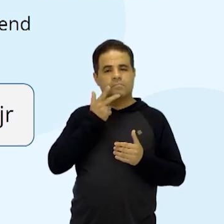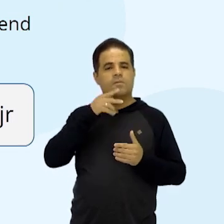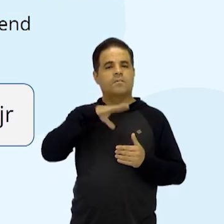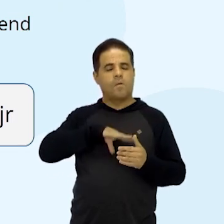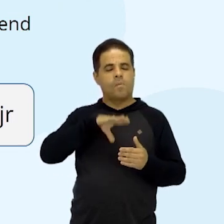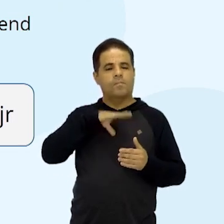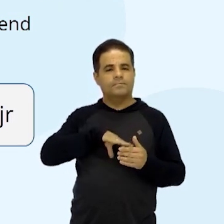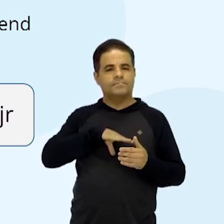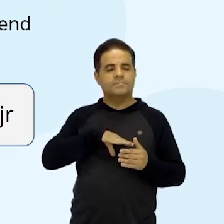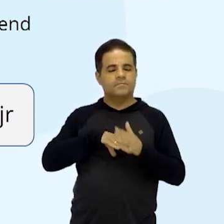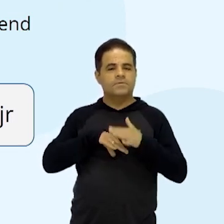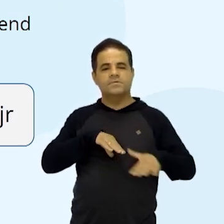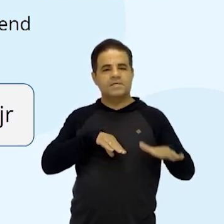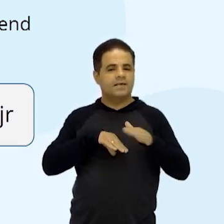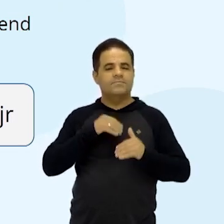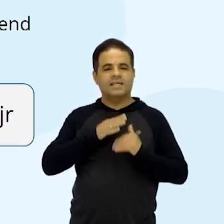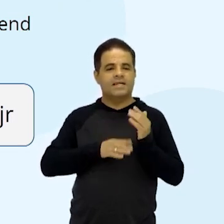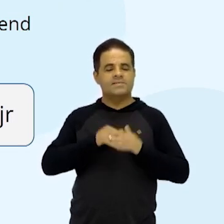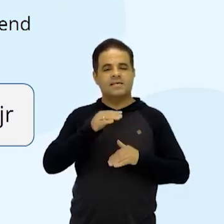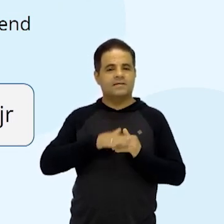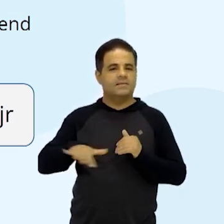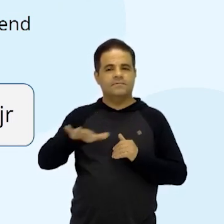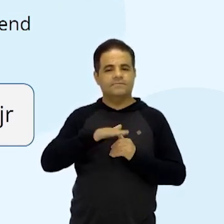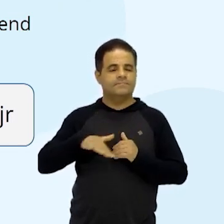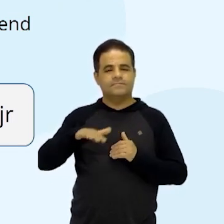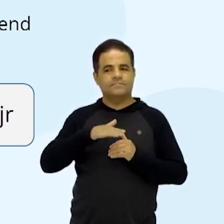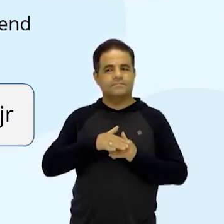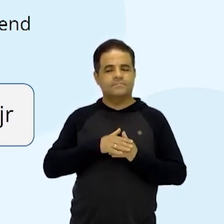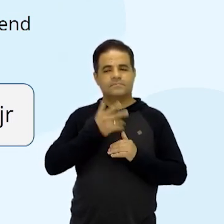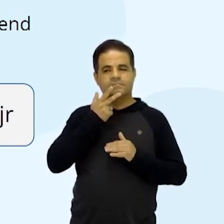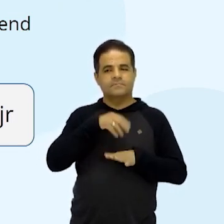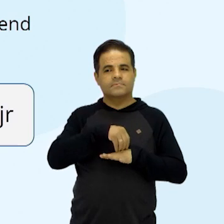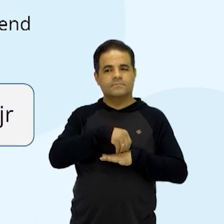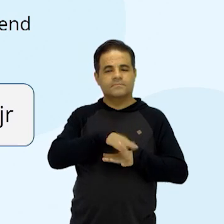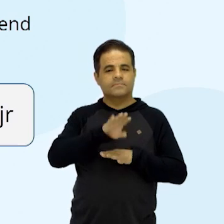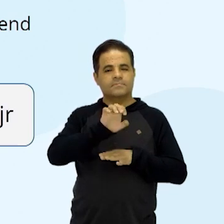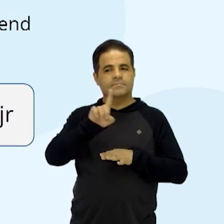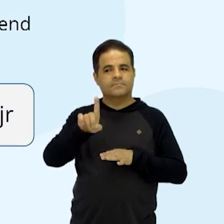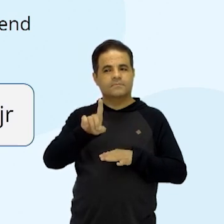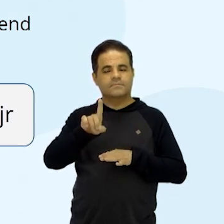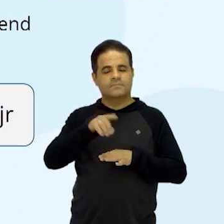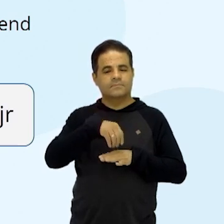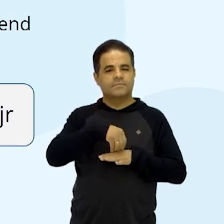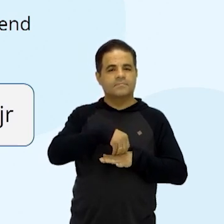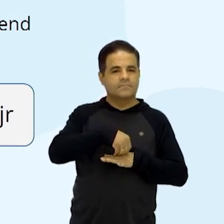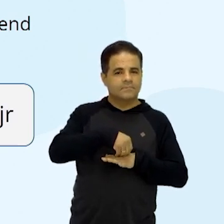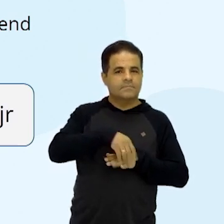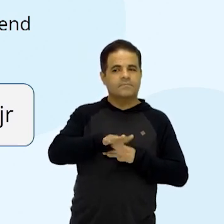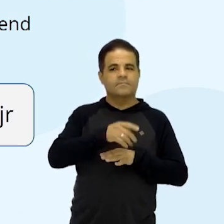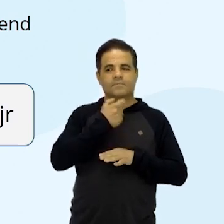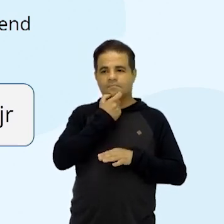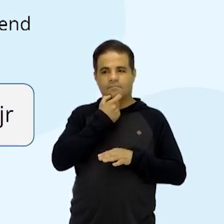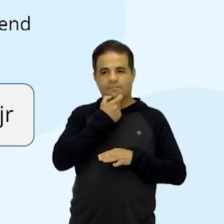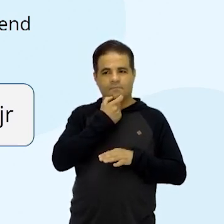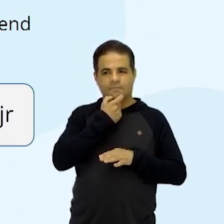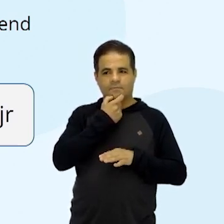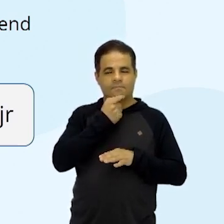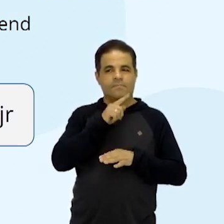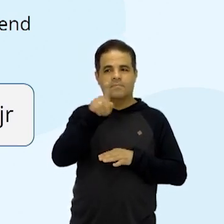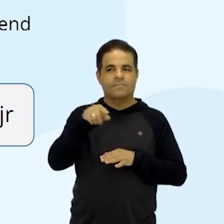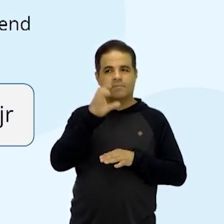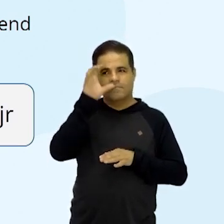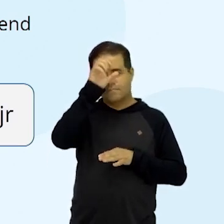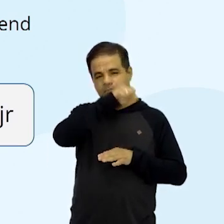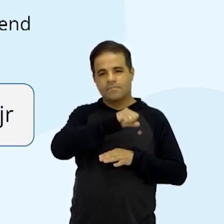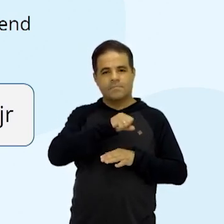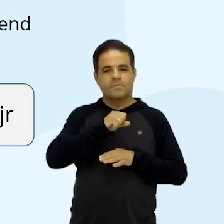português, mas a legenda está em inglês, que é aquela dica que o Ed deu, né? Assiste em português com a legenda em inglês e vocês aprendem o